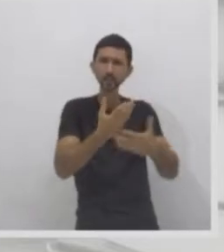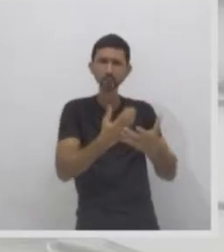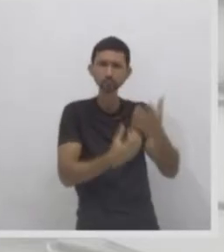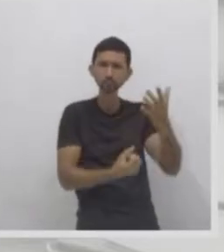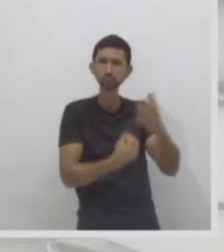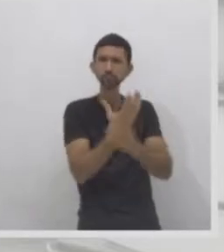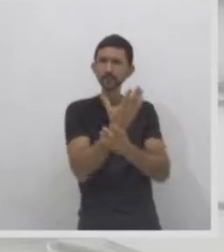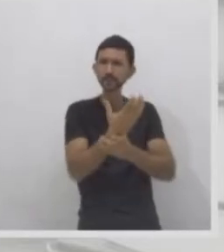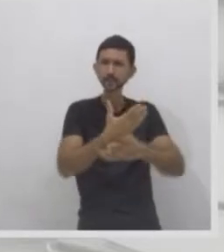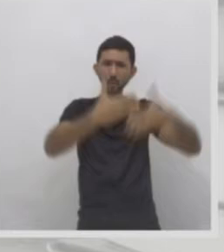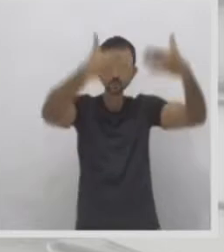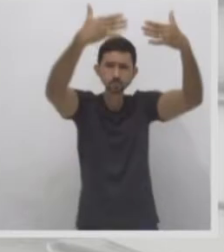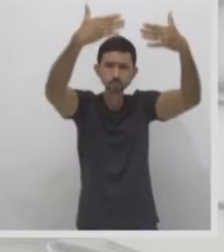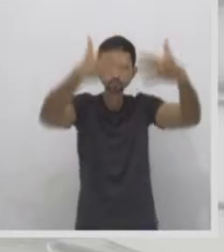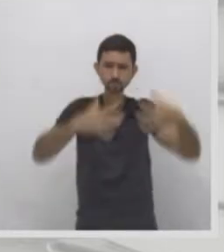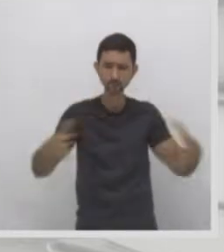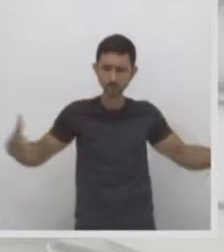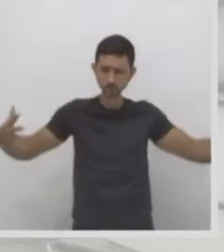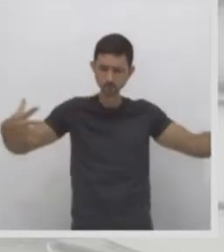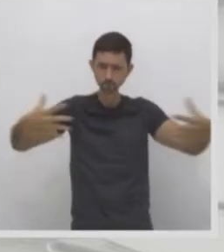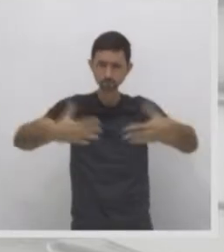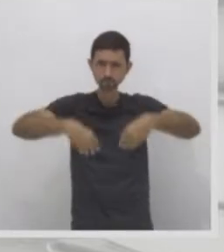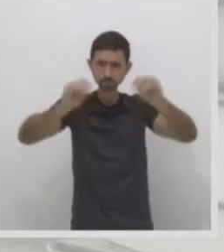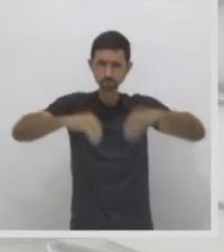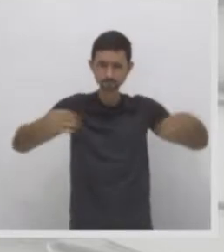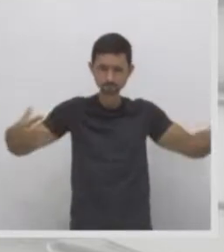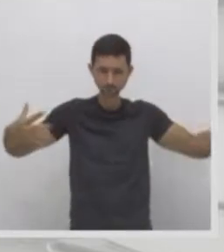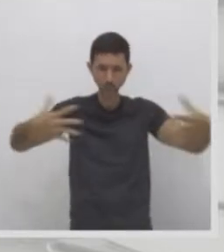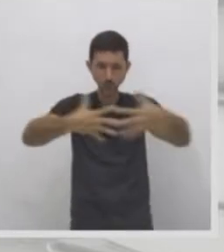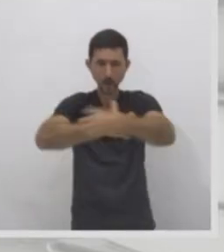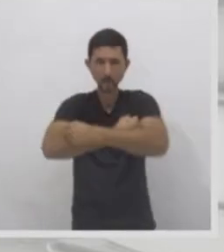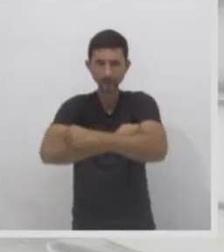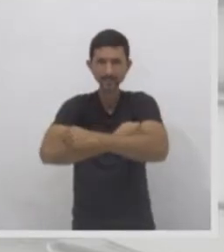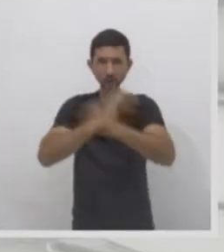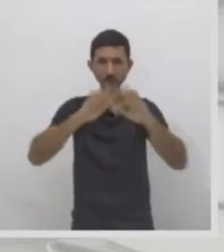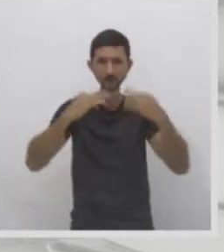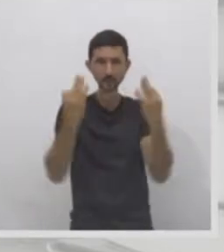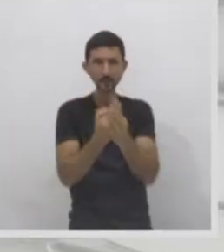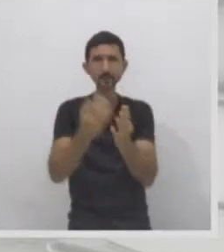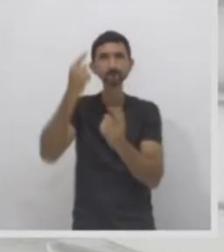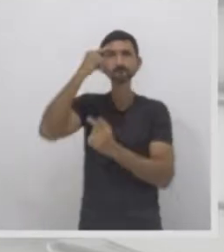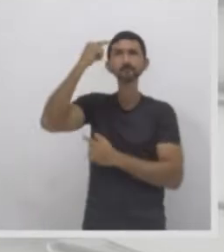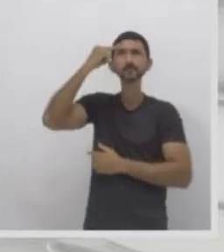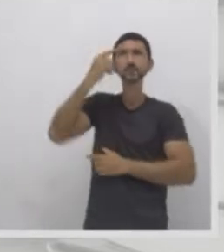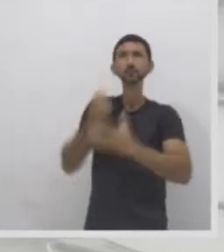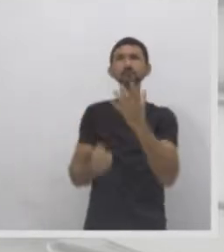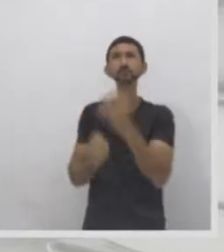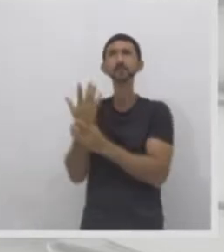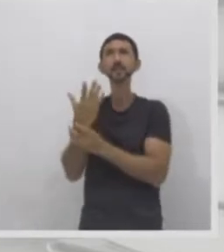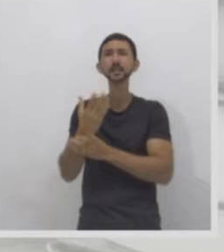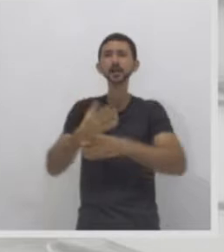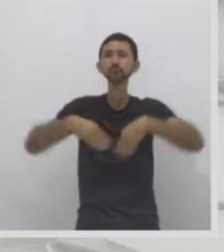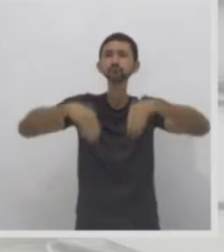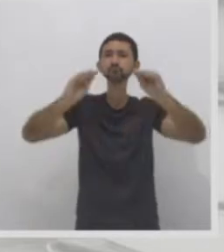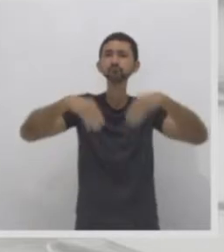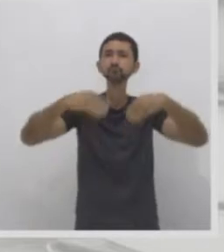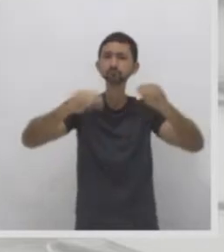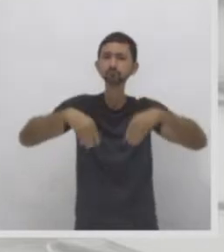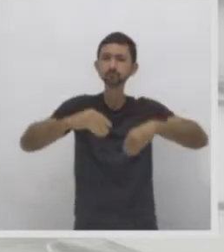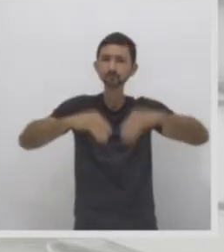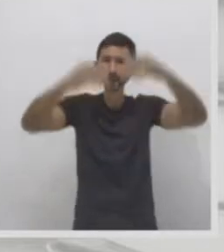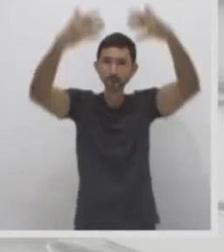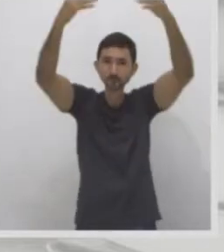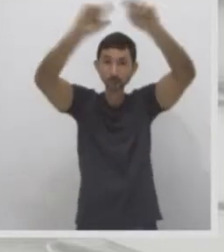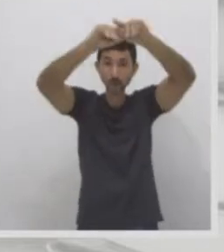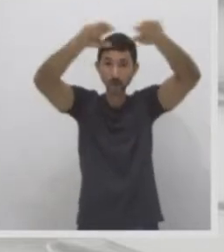uma espécie de cobertor para abraçar a família e logo teve a ideia de criar uma espécie de cortina de plástico para ser colocada na